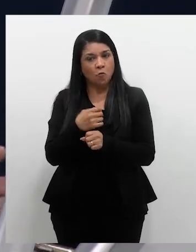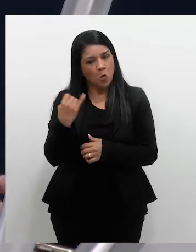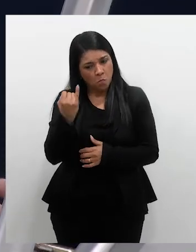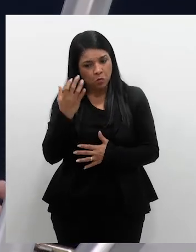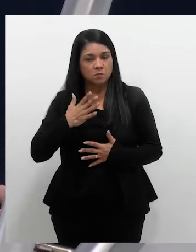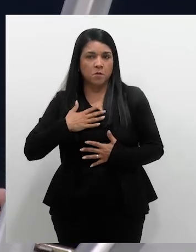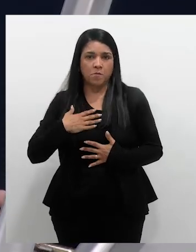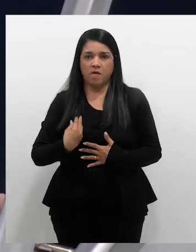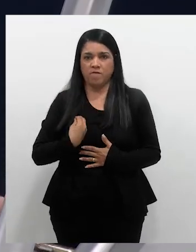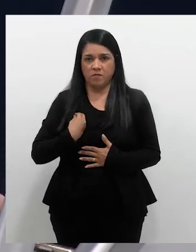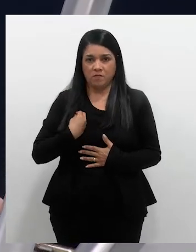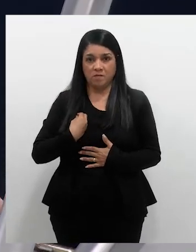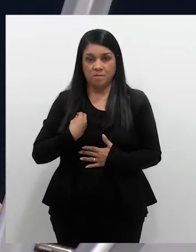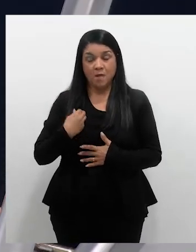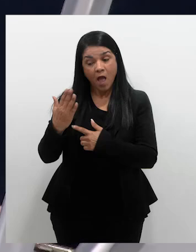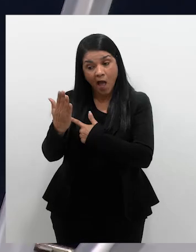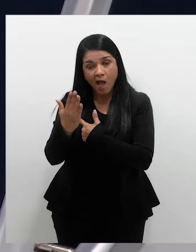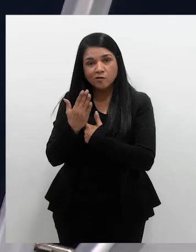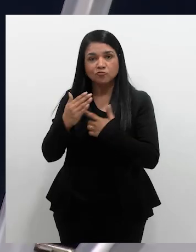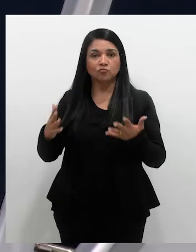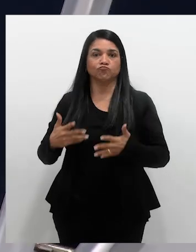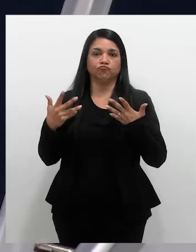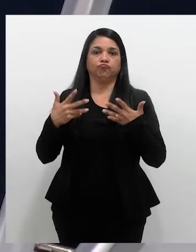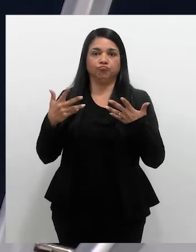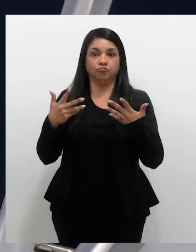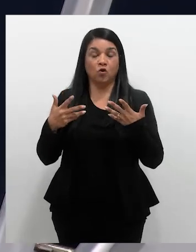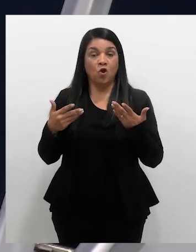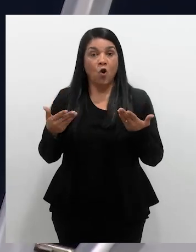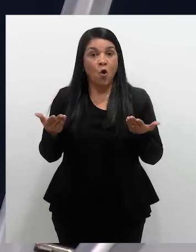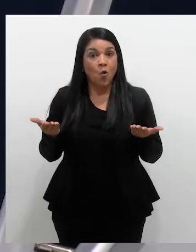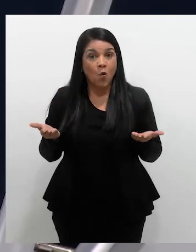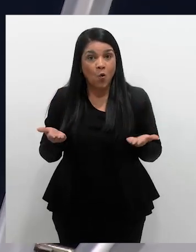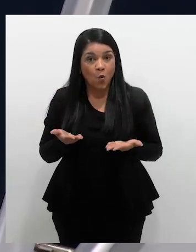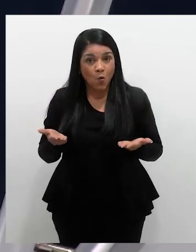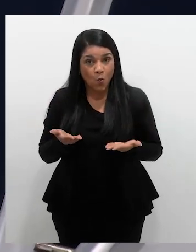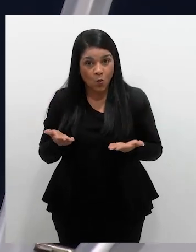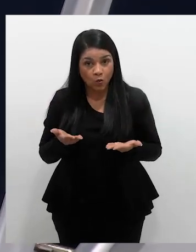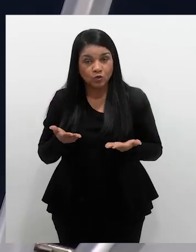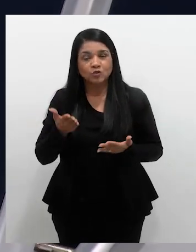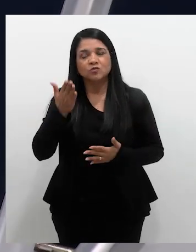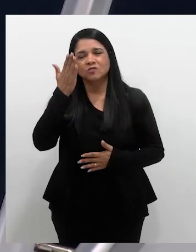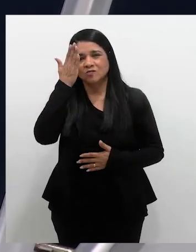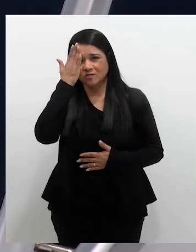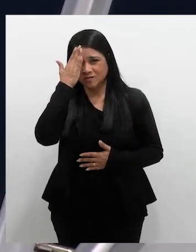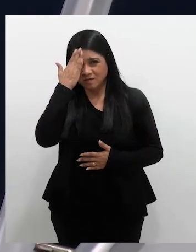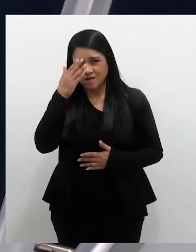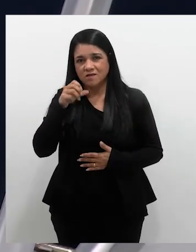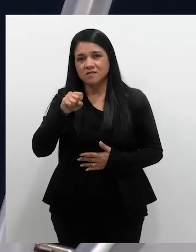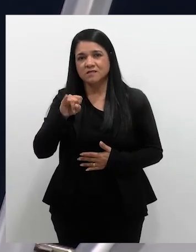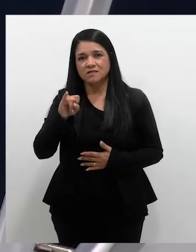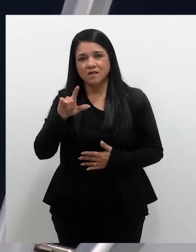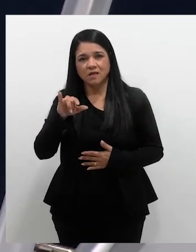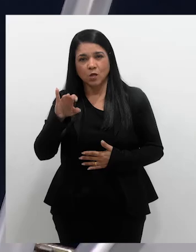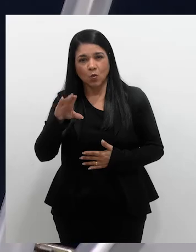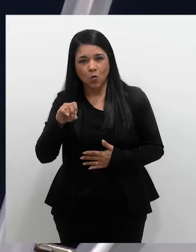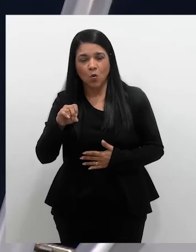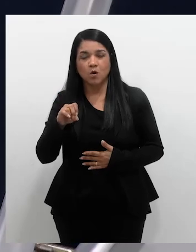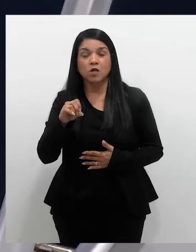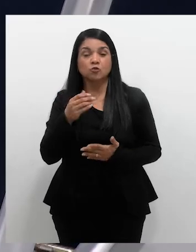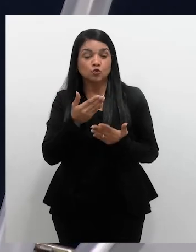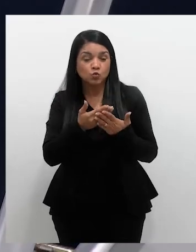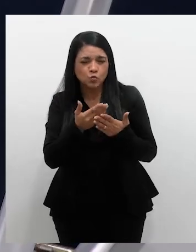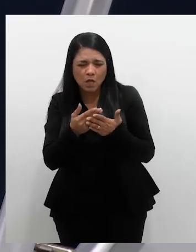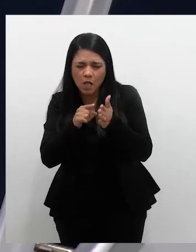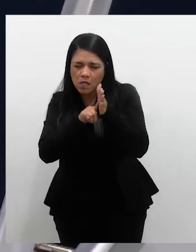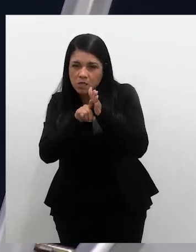foi muito importante para mim, porque me ajudou na minha autoestima. Hoje, eu sei do que a silicone é feita,